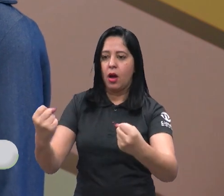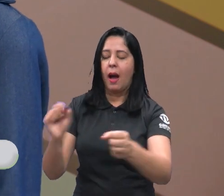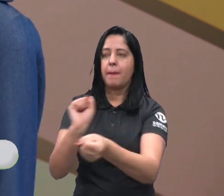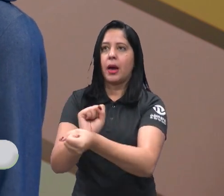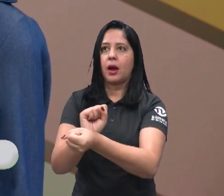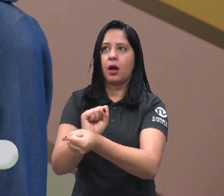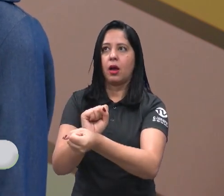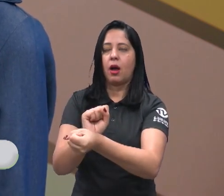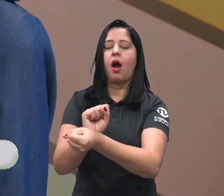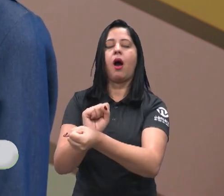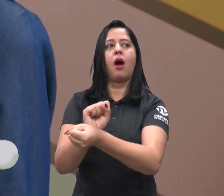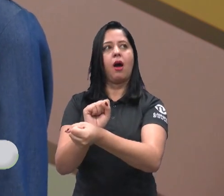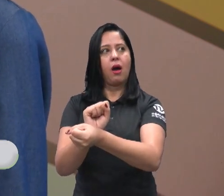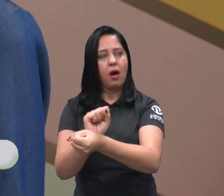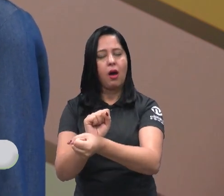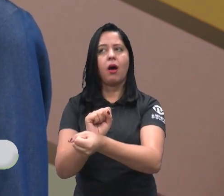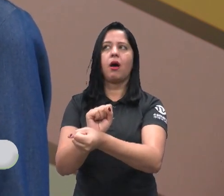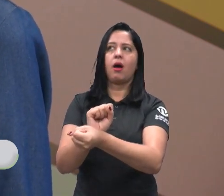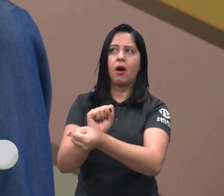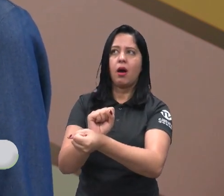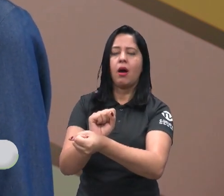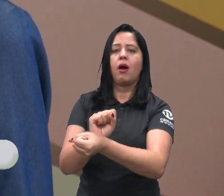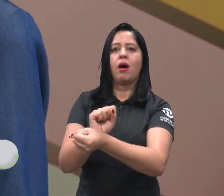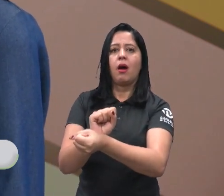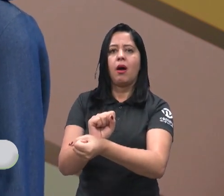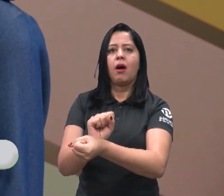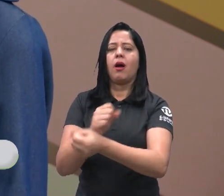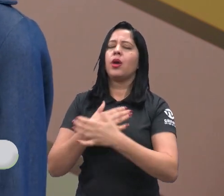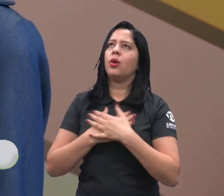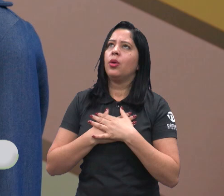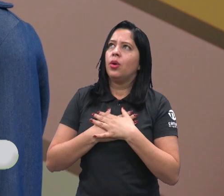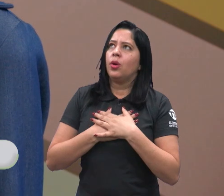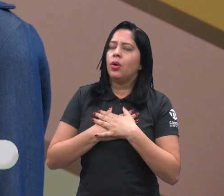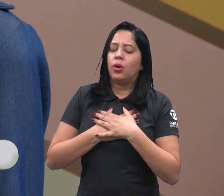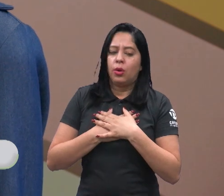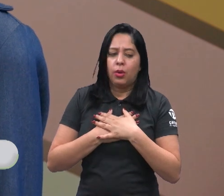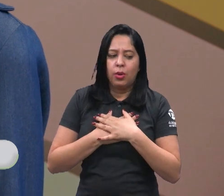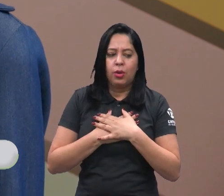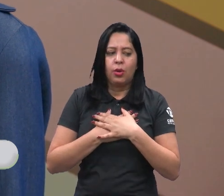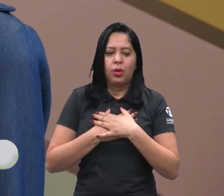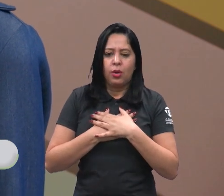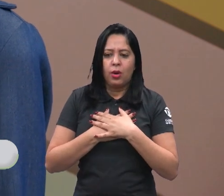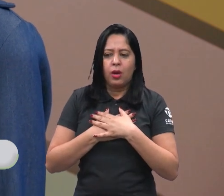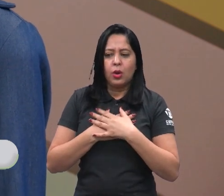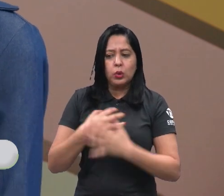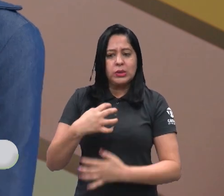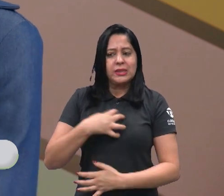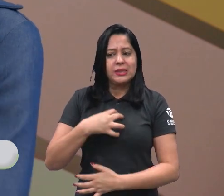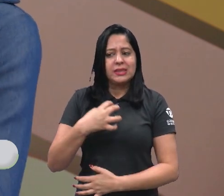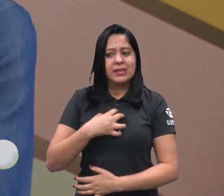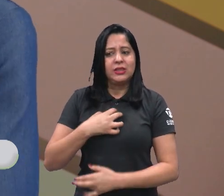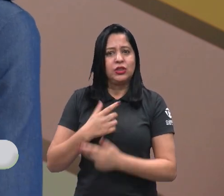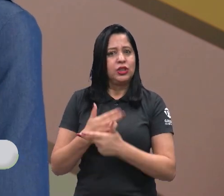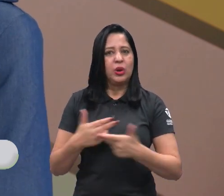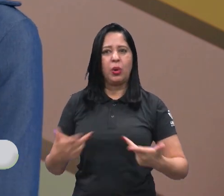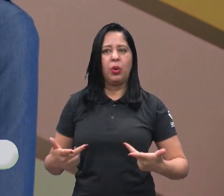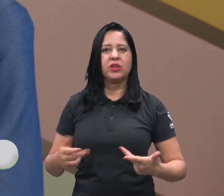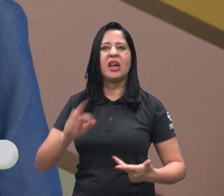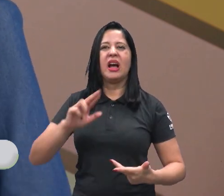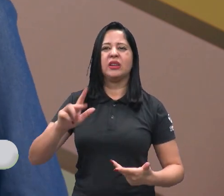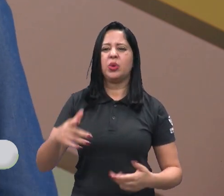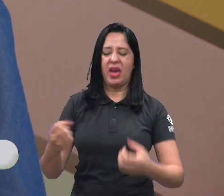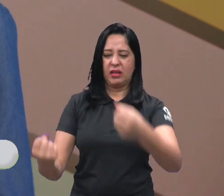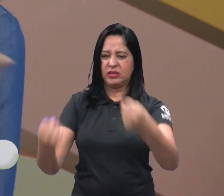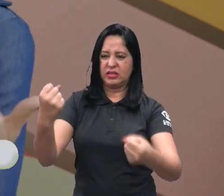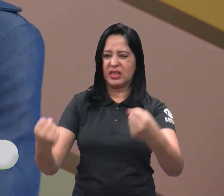e me escutar mesmo que o meu coração, pôr a mão ali no coração e sentir o que está acontecendo com você. E não sair já, não, então eu tenho que